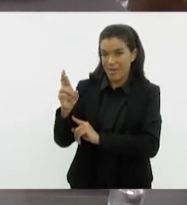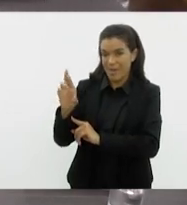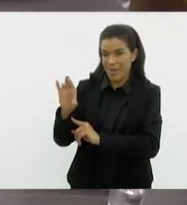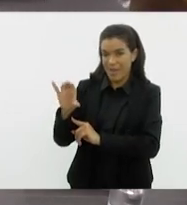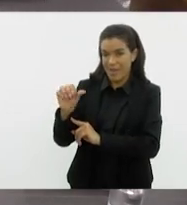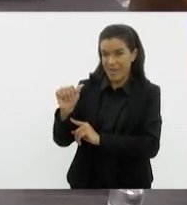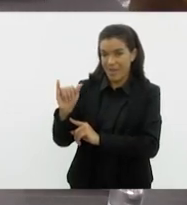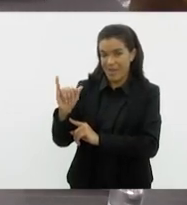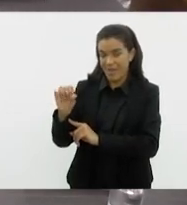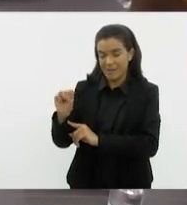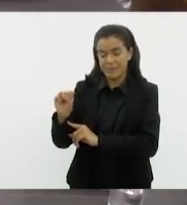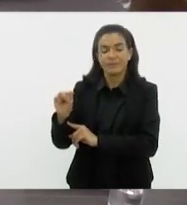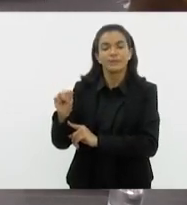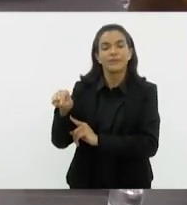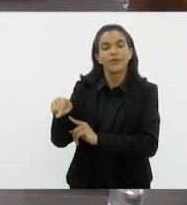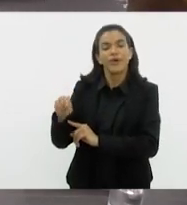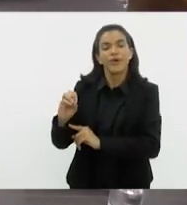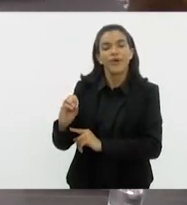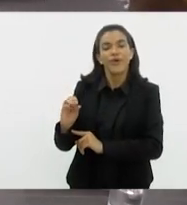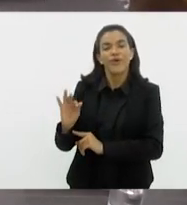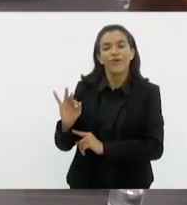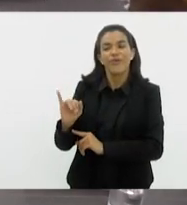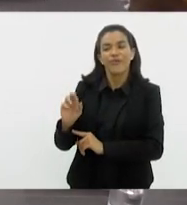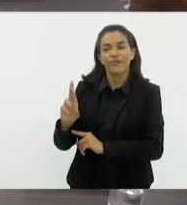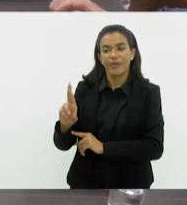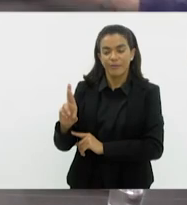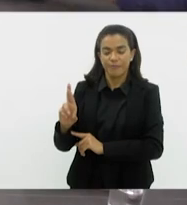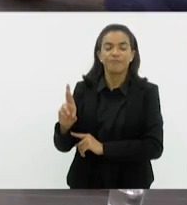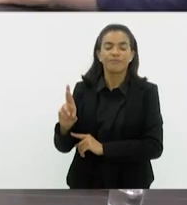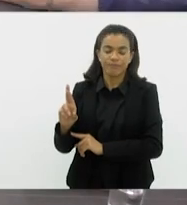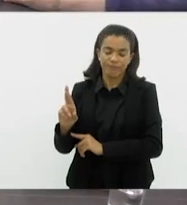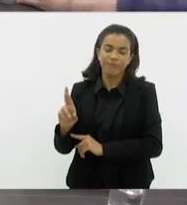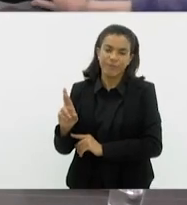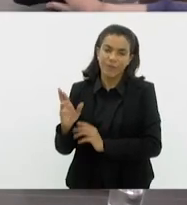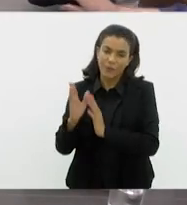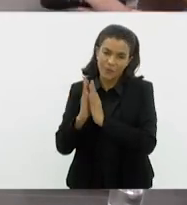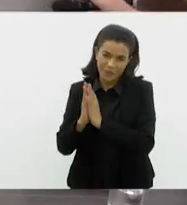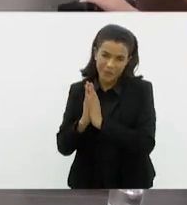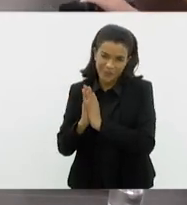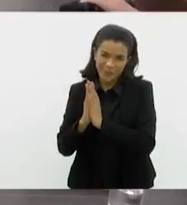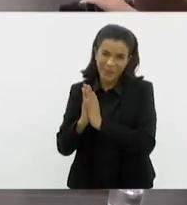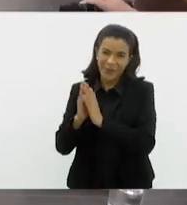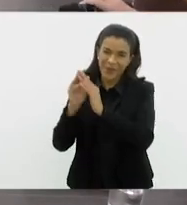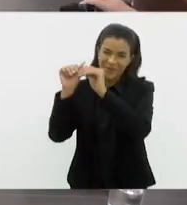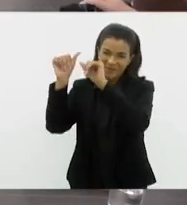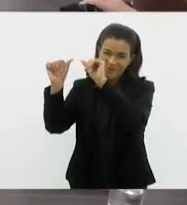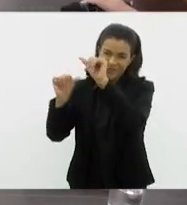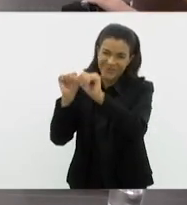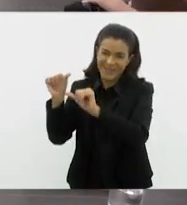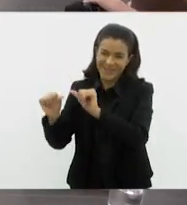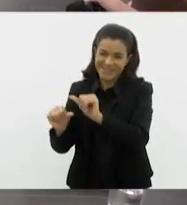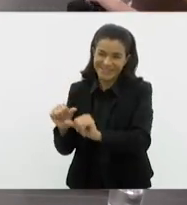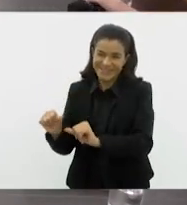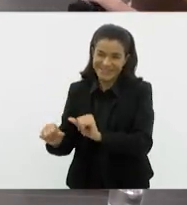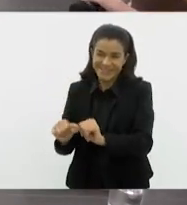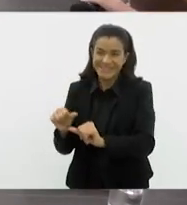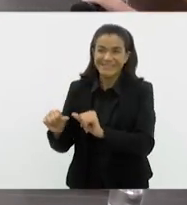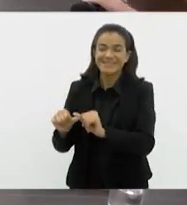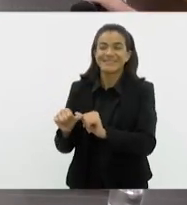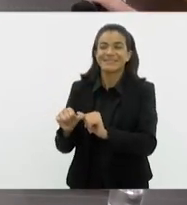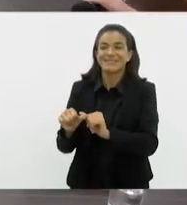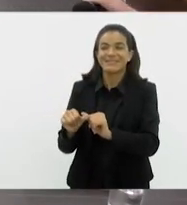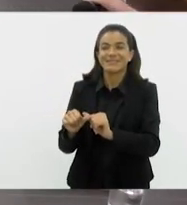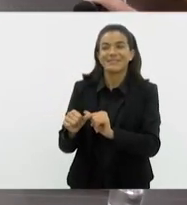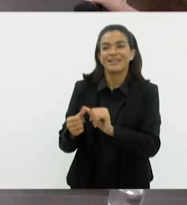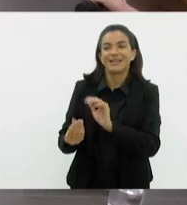automaticamente indexado. Então não precisa de indexador. Vou refazer. Então, Vossa Excelência, se puder refazer de cabo a rabo. E a gente dá a pauta aí, que eu sei